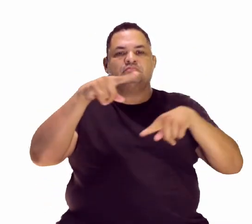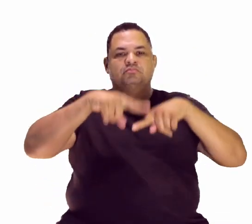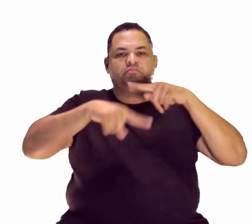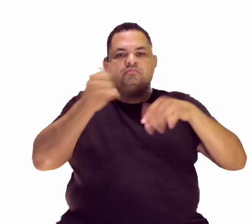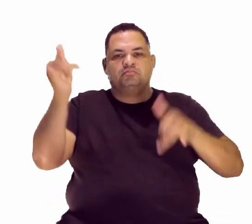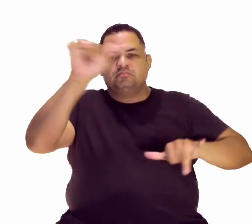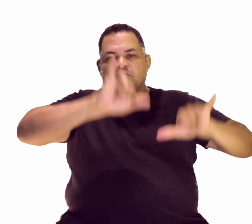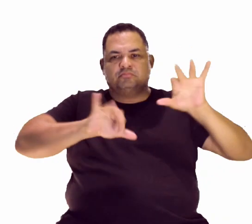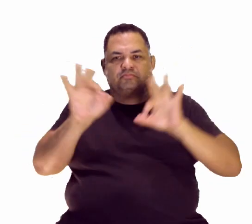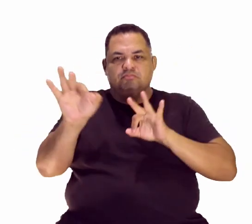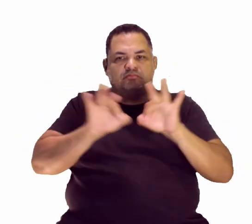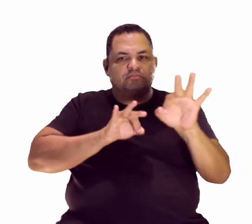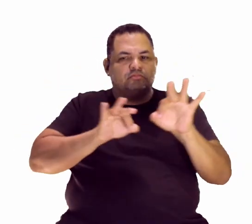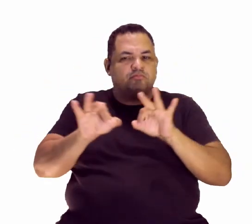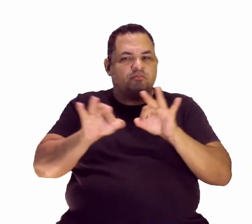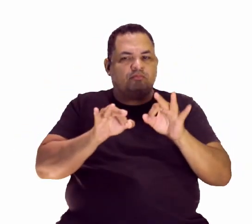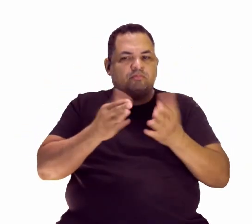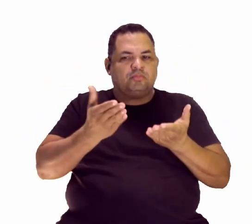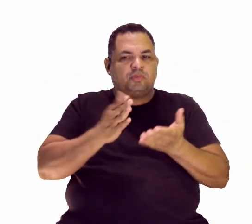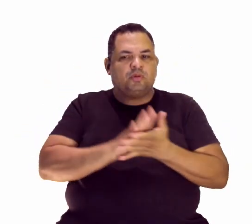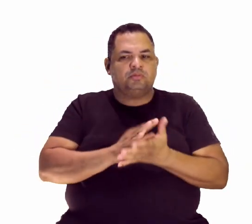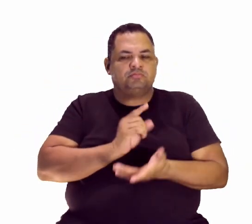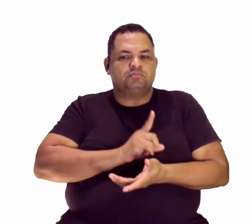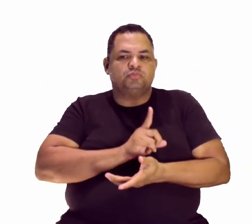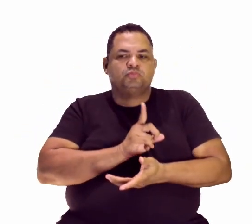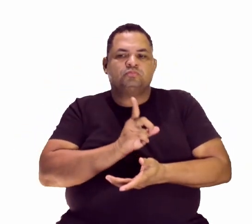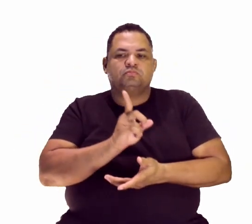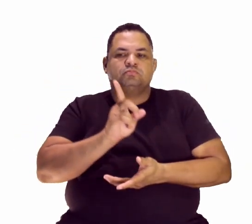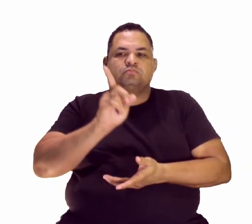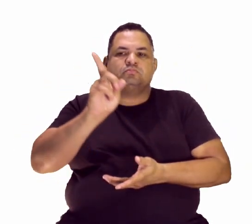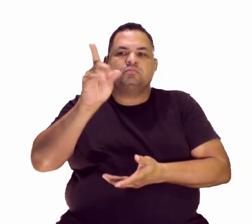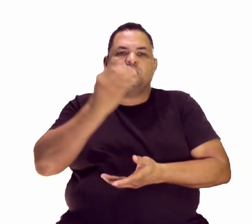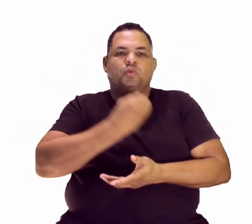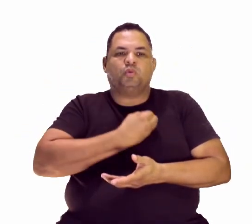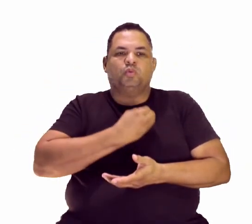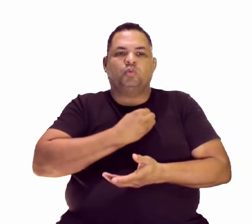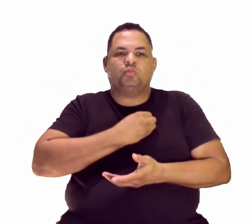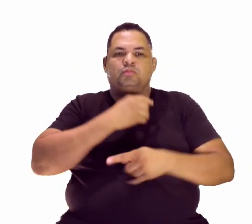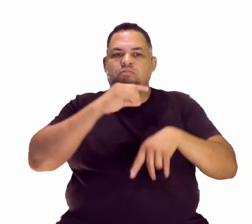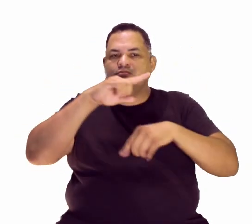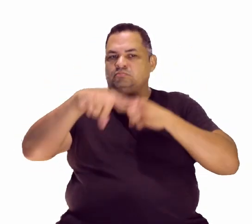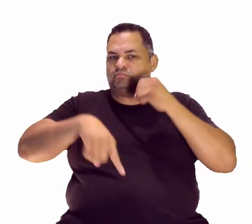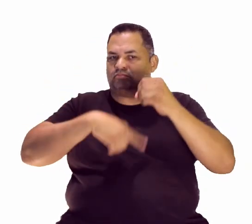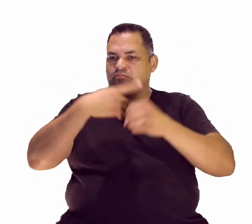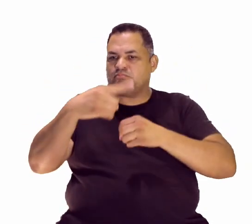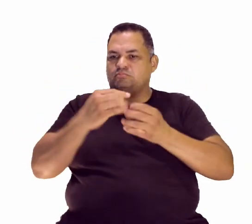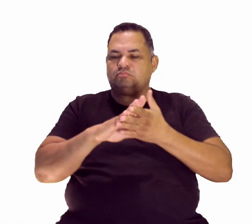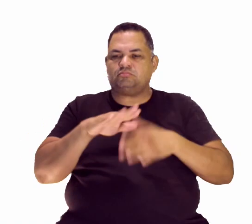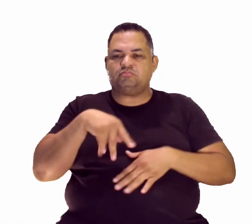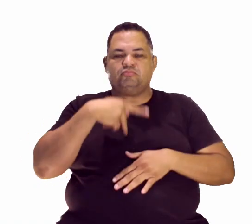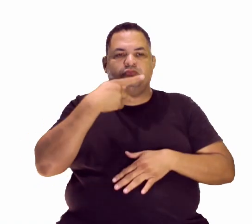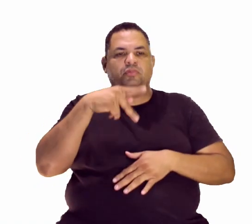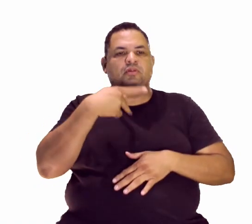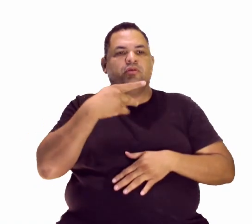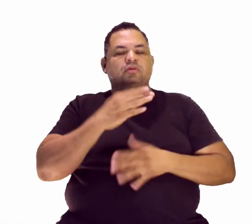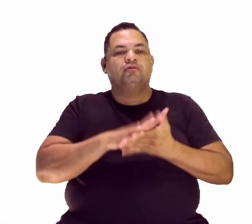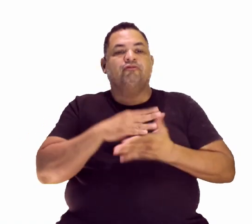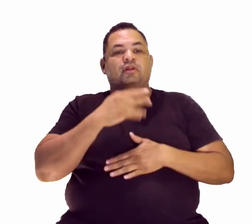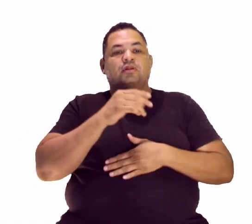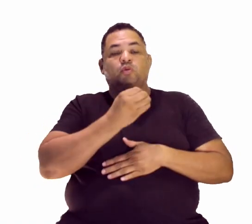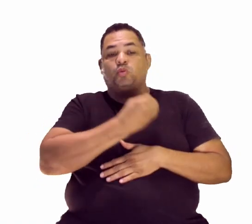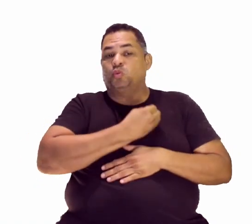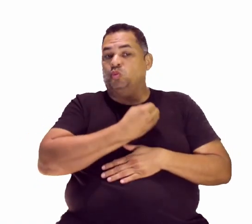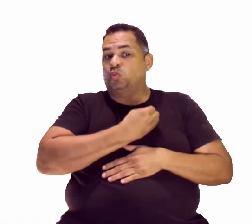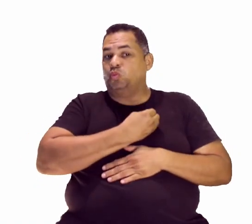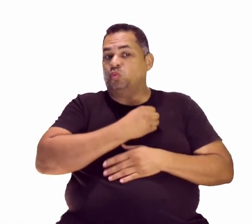químicos estão organizados em ordem crescente de número atômico, hein? Quando falar em número atômico,